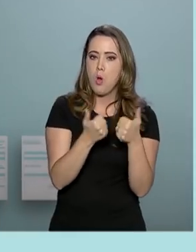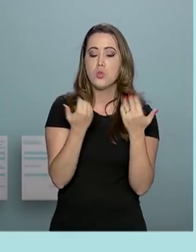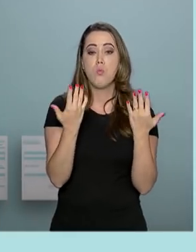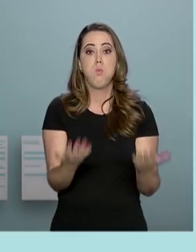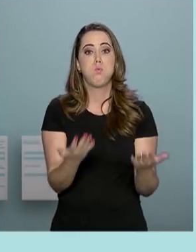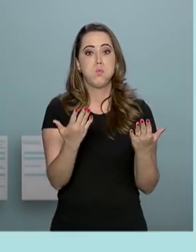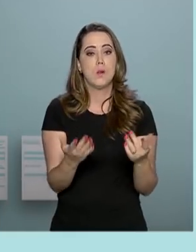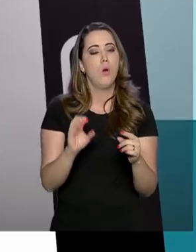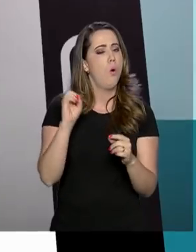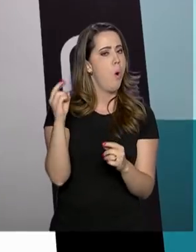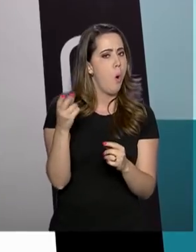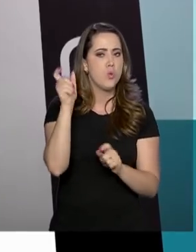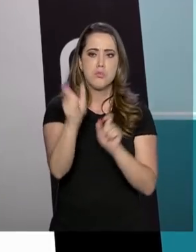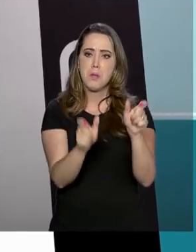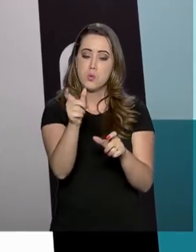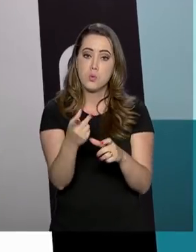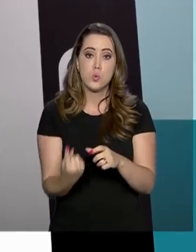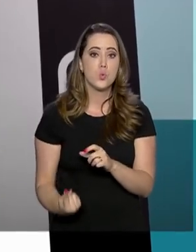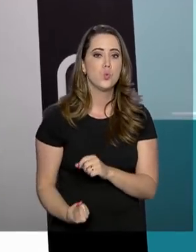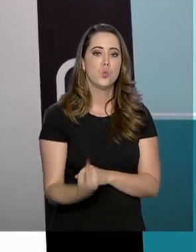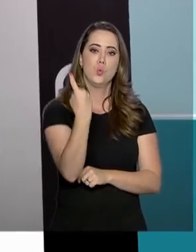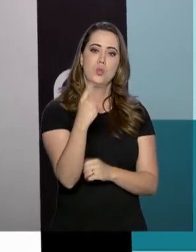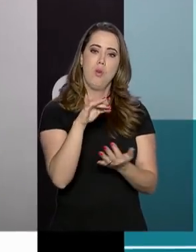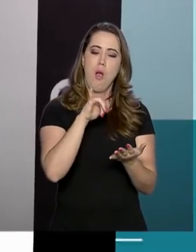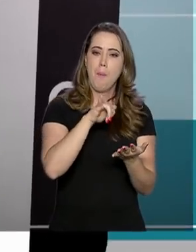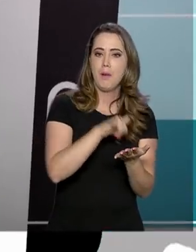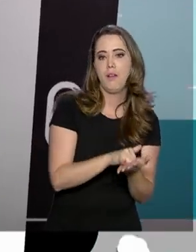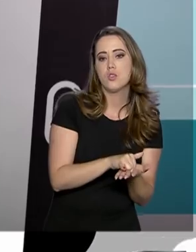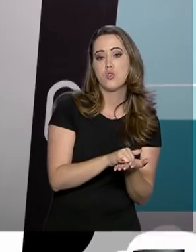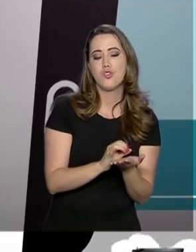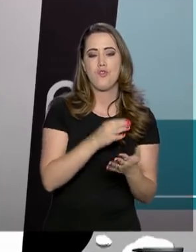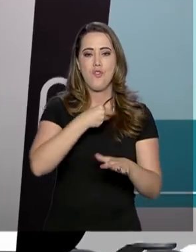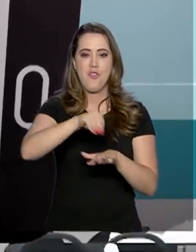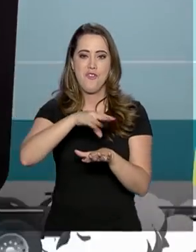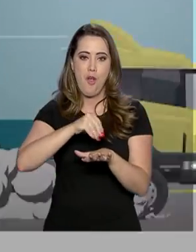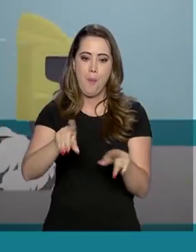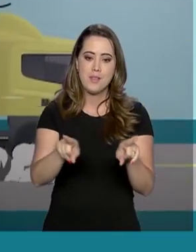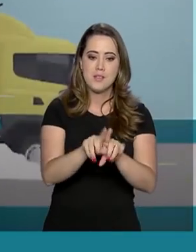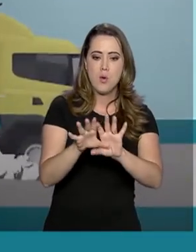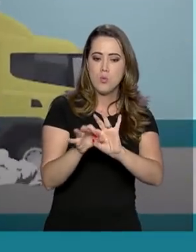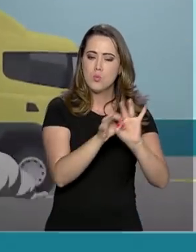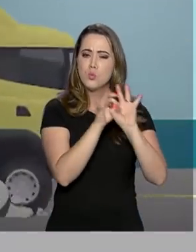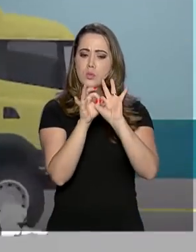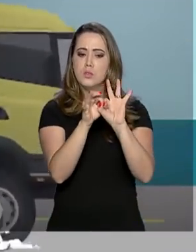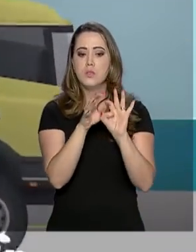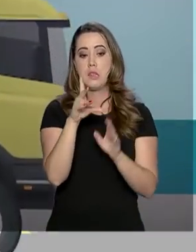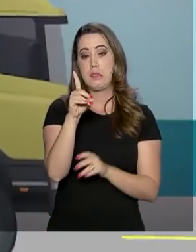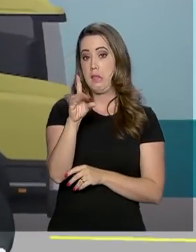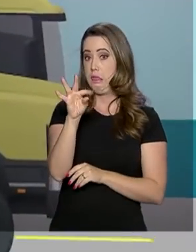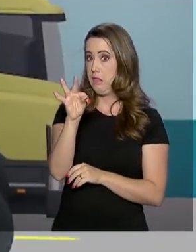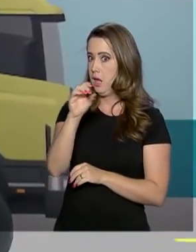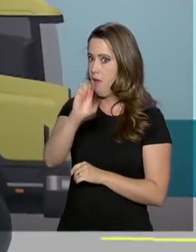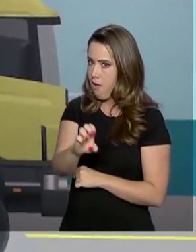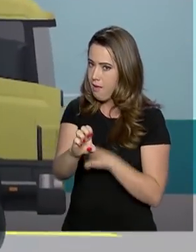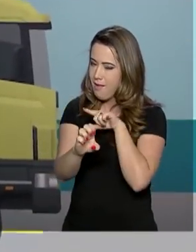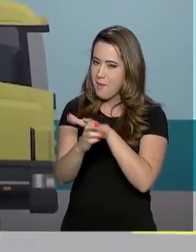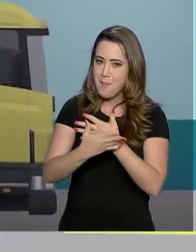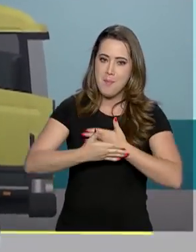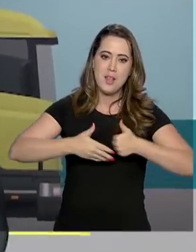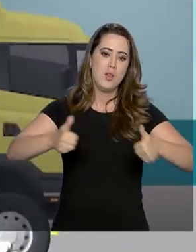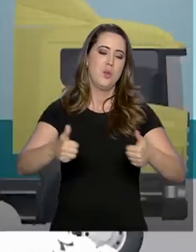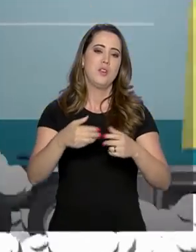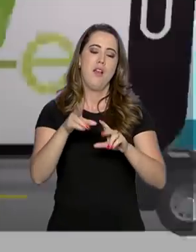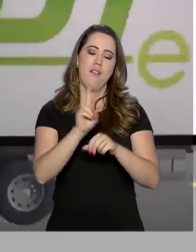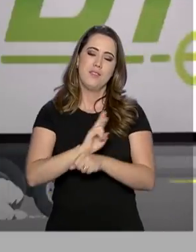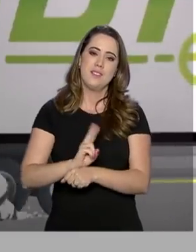um mesmo aplicativo. Ou seja, com informação digital e integrada, o DTE vai melhorar a fiscalização,